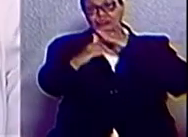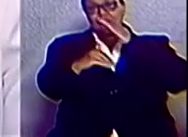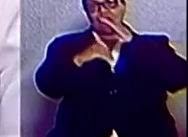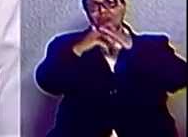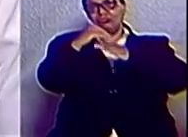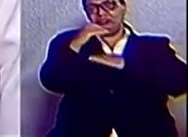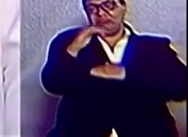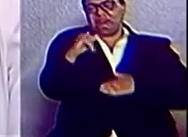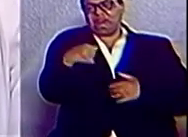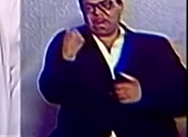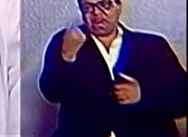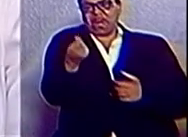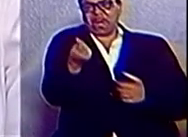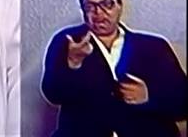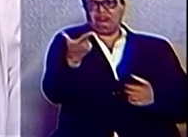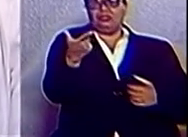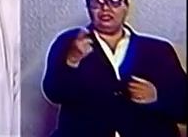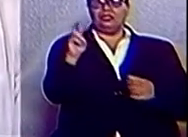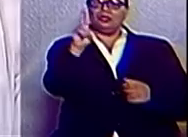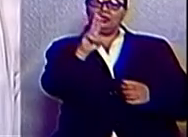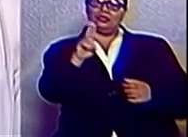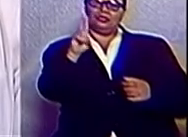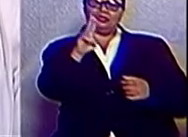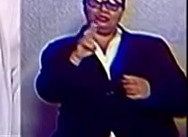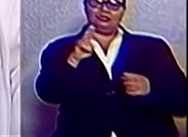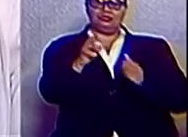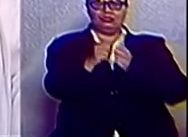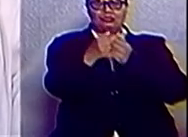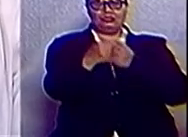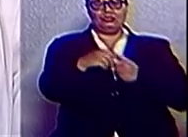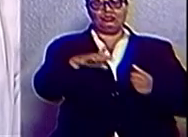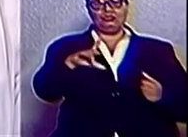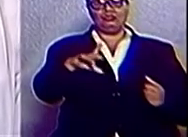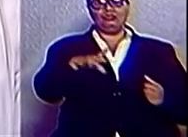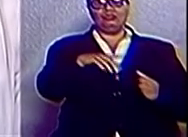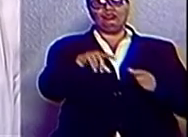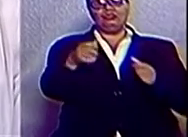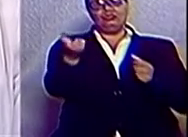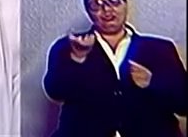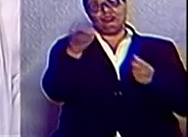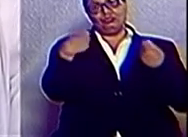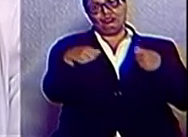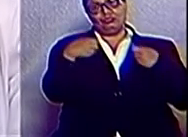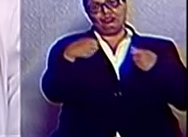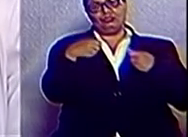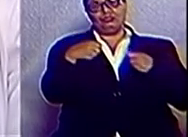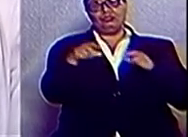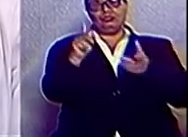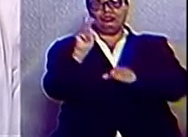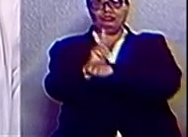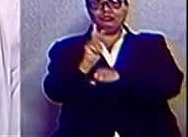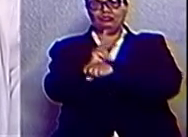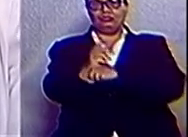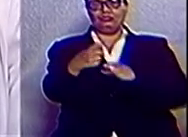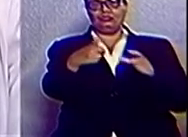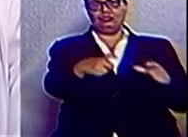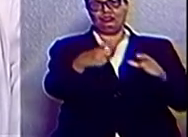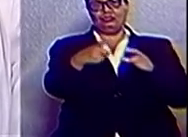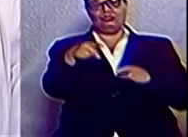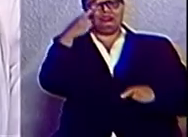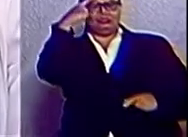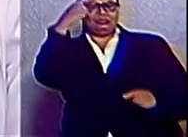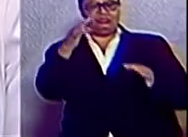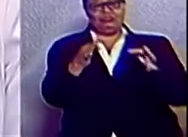potencial econômico, utilizando do turismo e da cultura, requer cuidar também desses setores, planejando melhor,